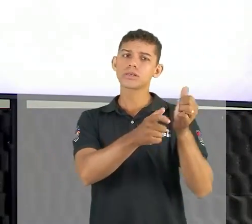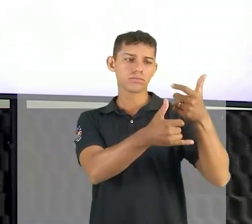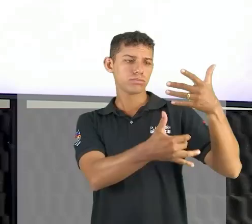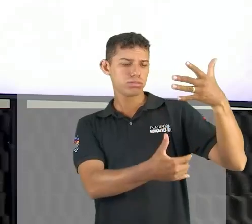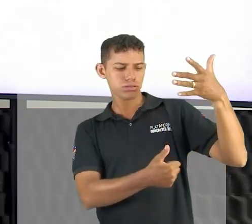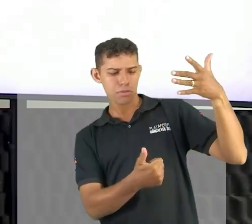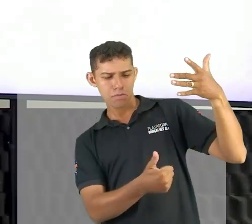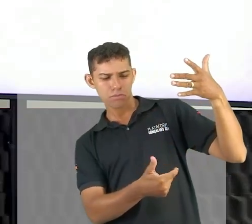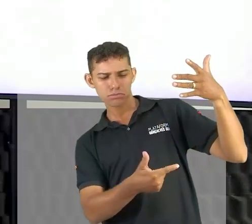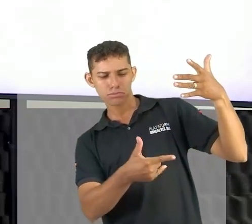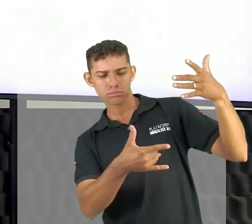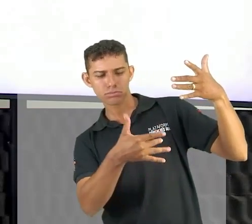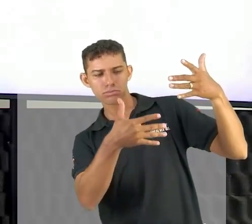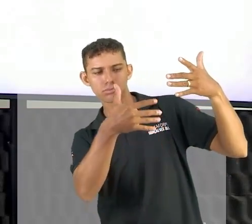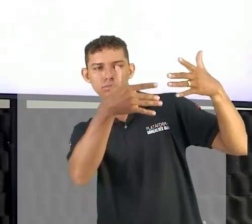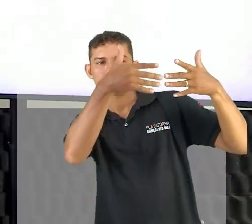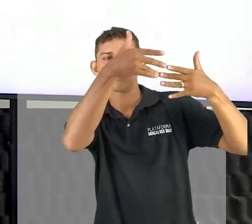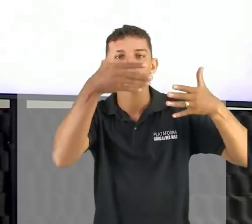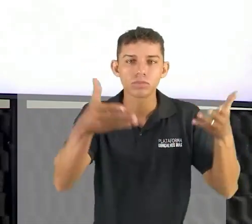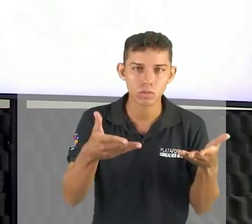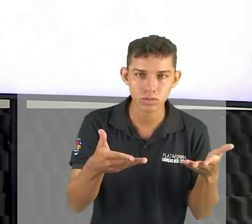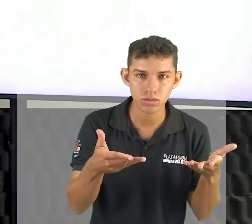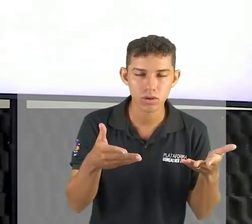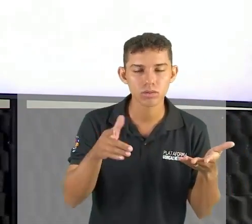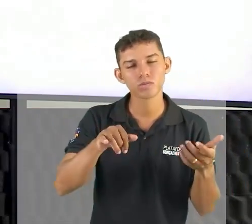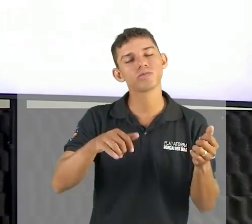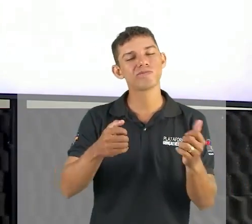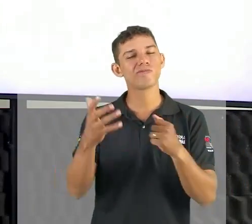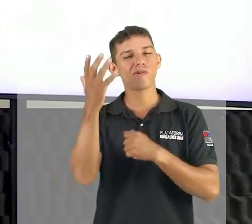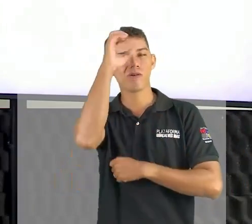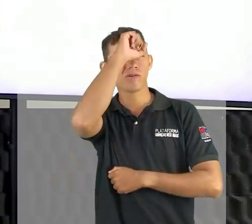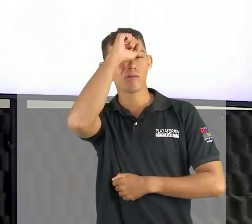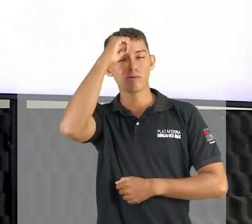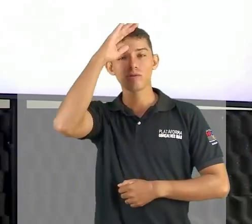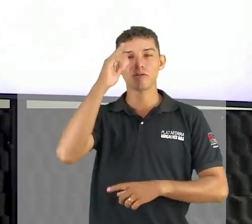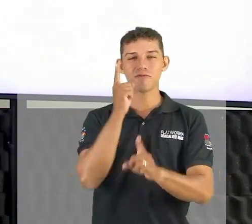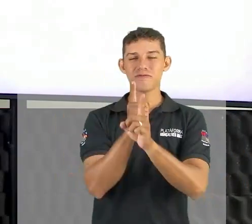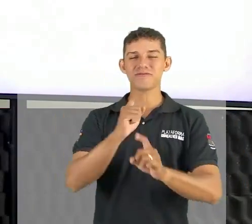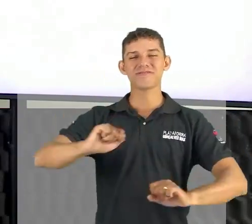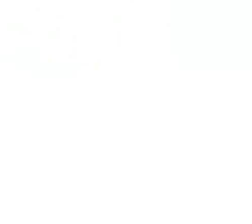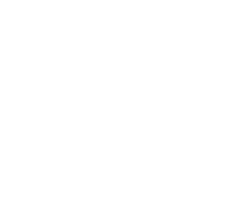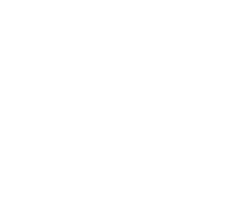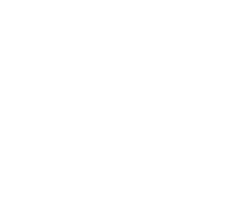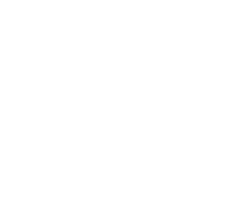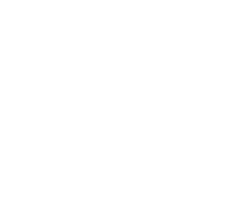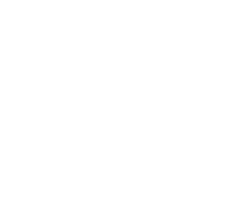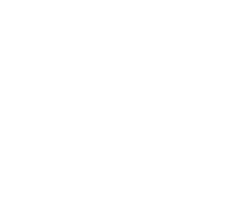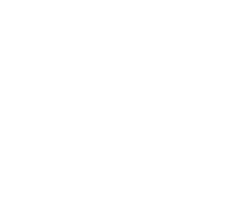trabalhou, para te dar mais base para essa sua preparação. E eu te vejo no nosso próximo vídeo. Valeu, galera!